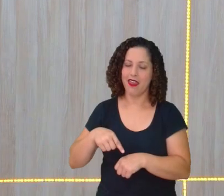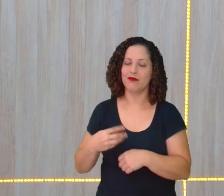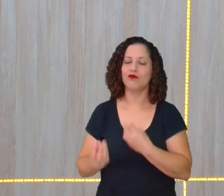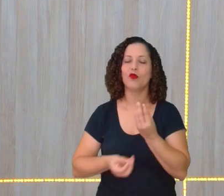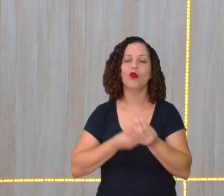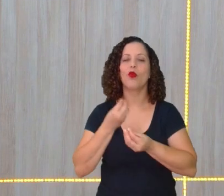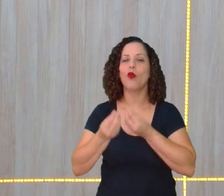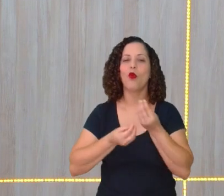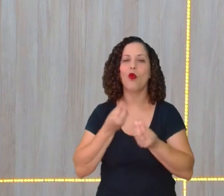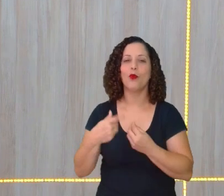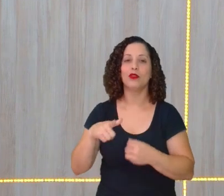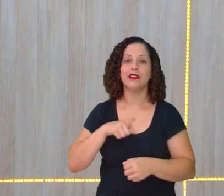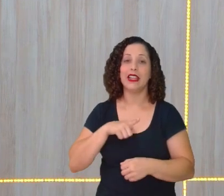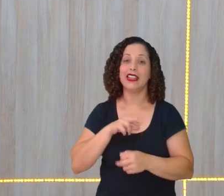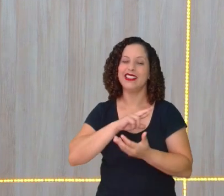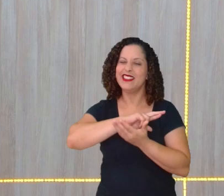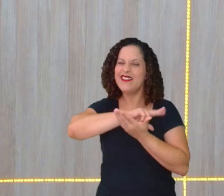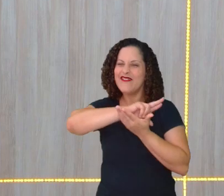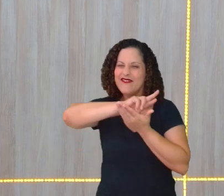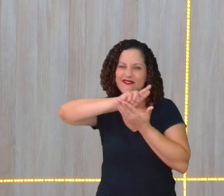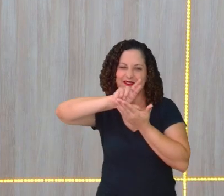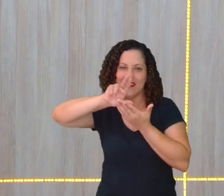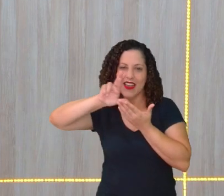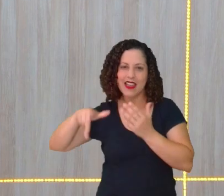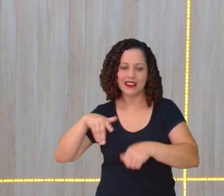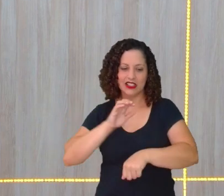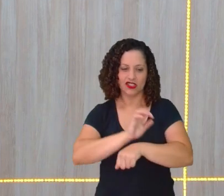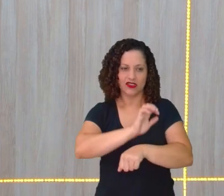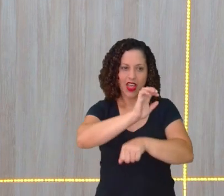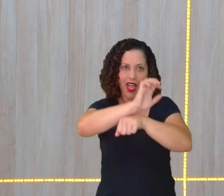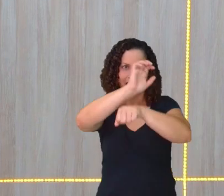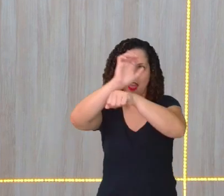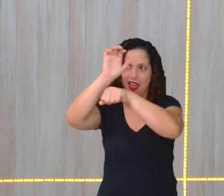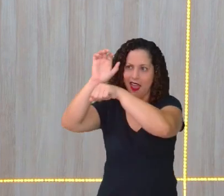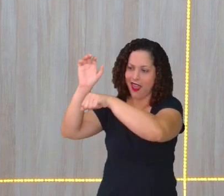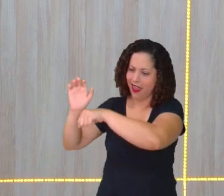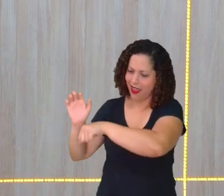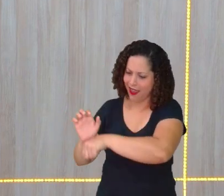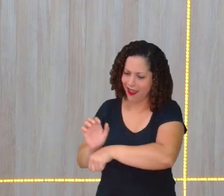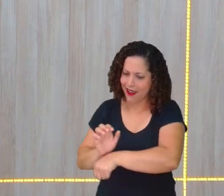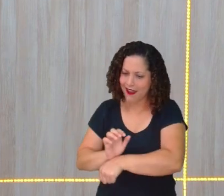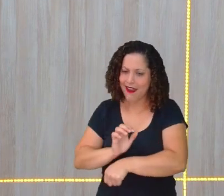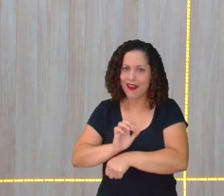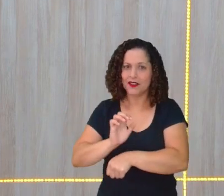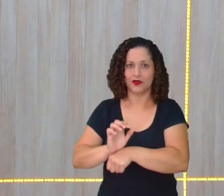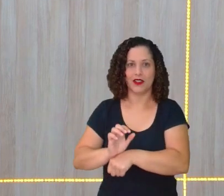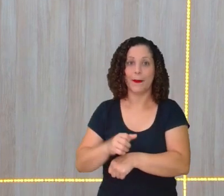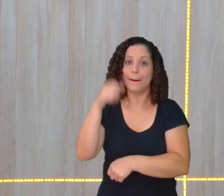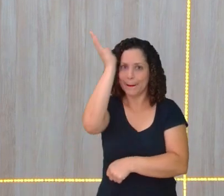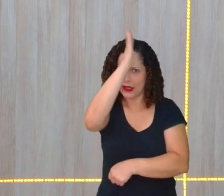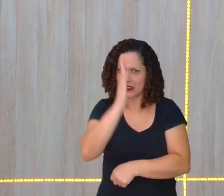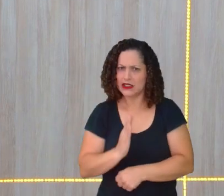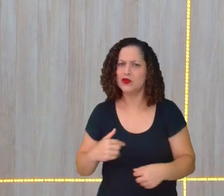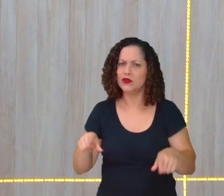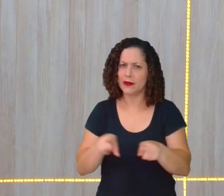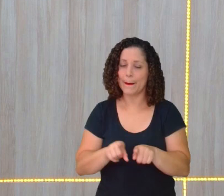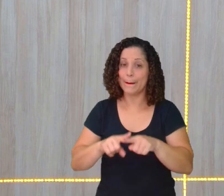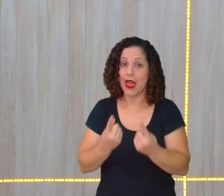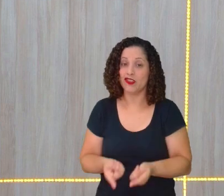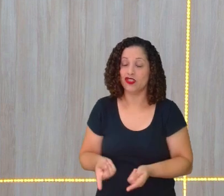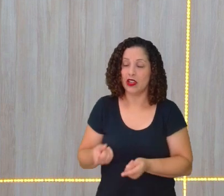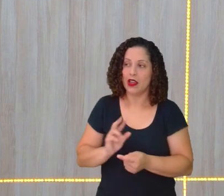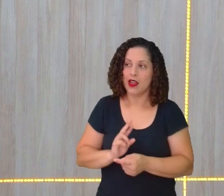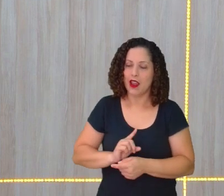formado por vários estados. Por isso, o Brasil também é, mas é uma diferença, porque a legislação lá é diferente,